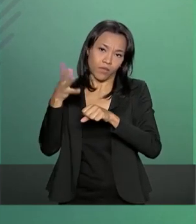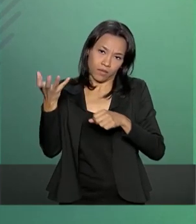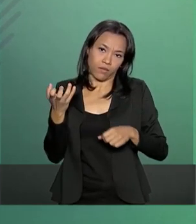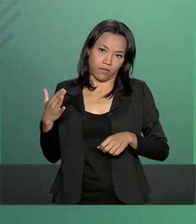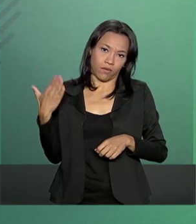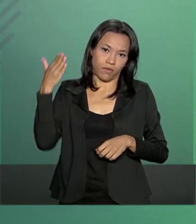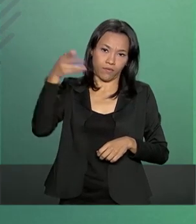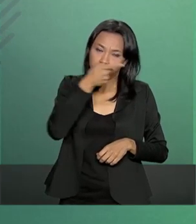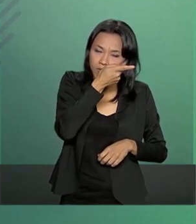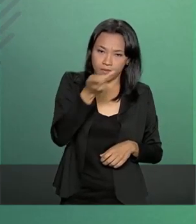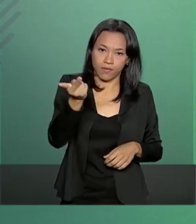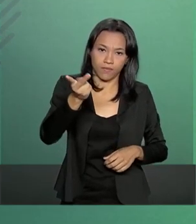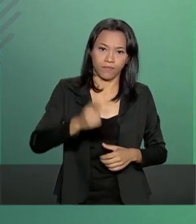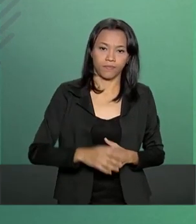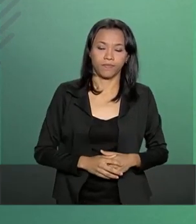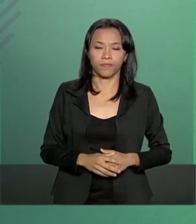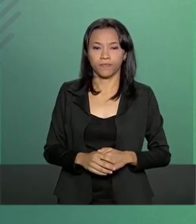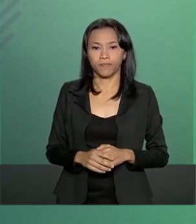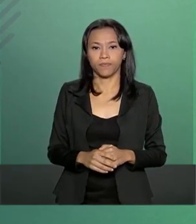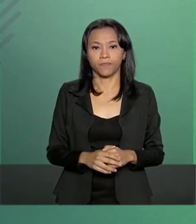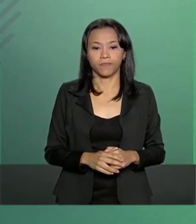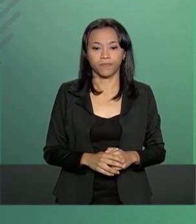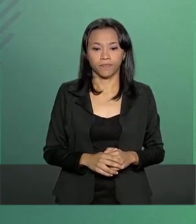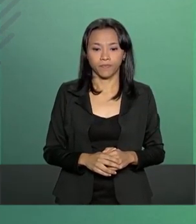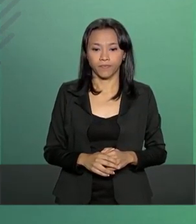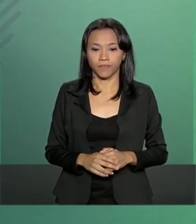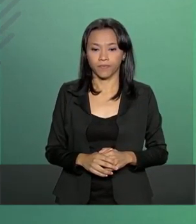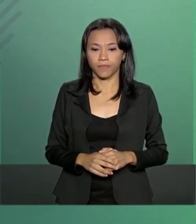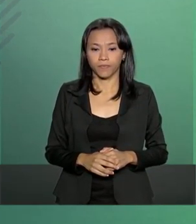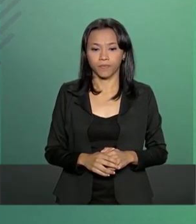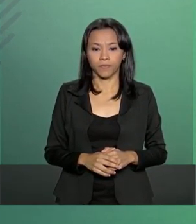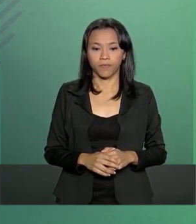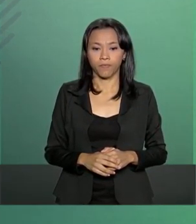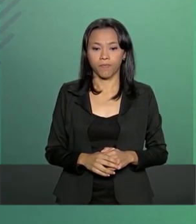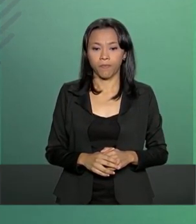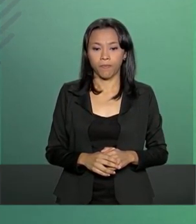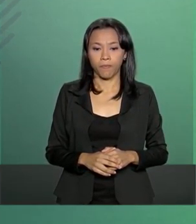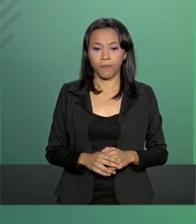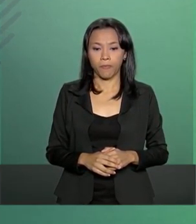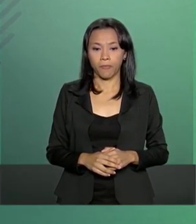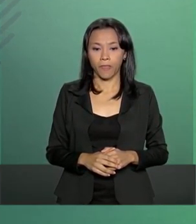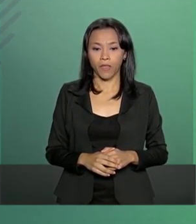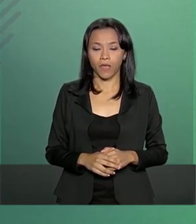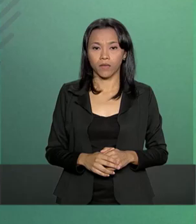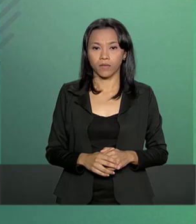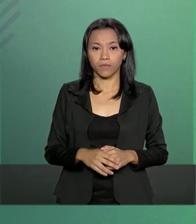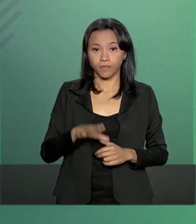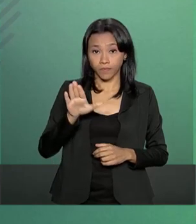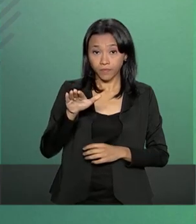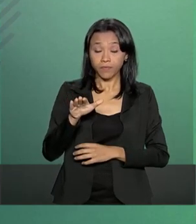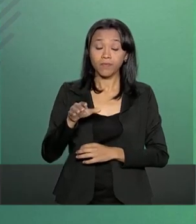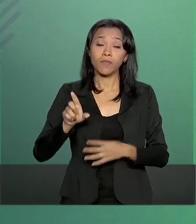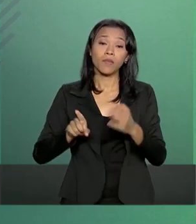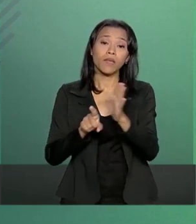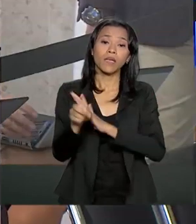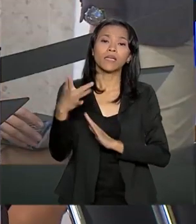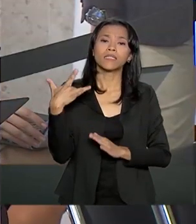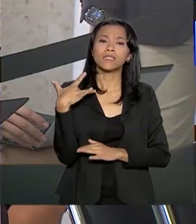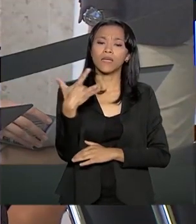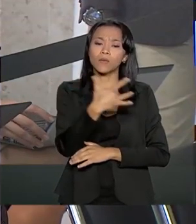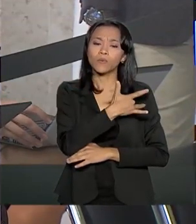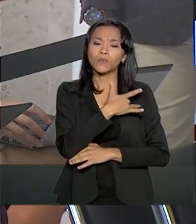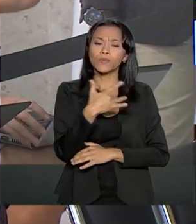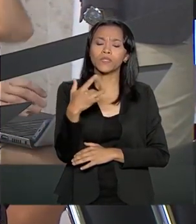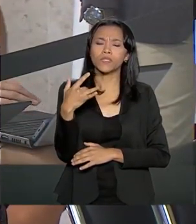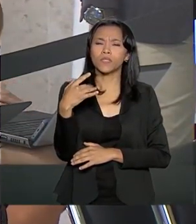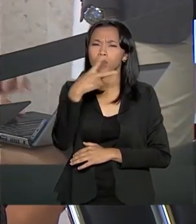Uma última. Perdão, só sobre a saúde do presidente. É,